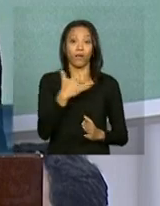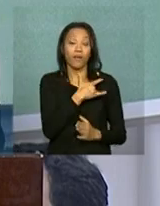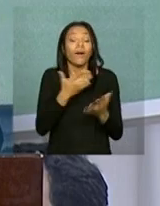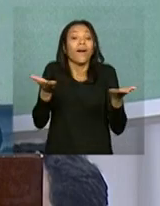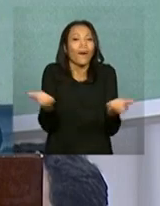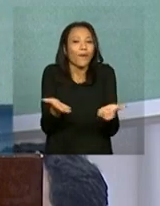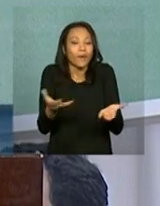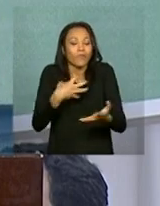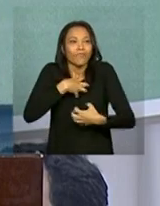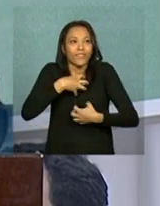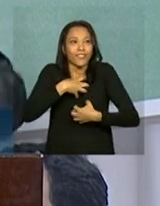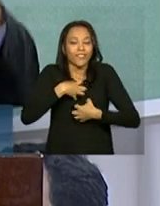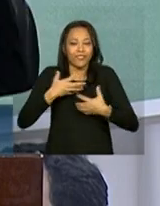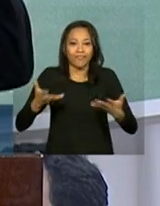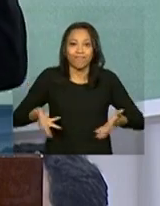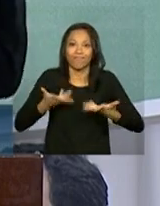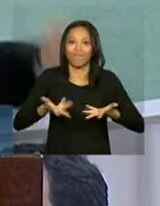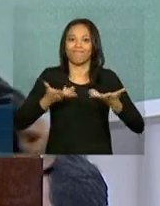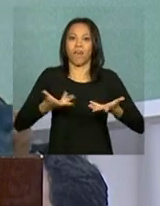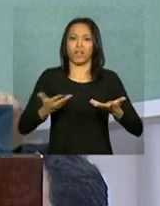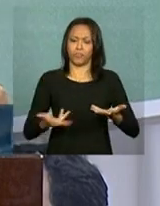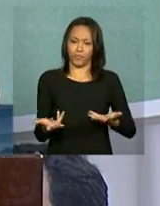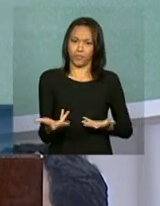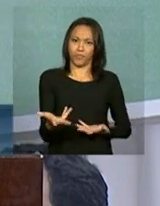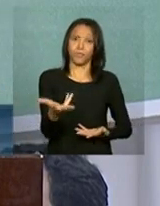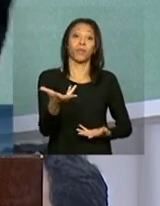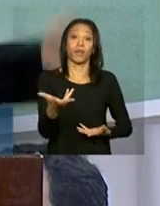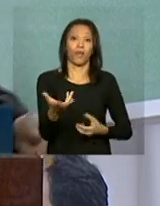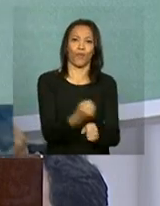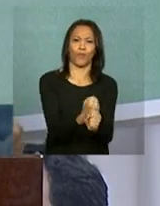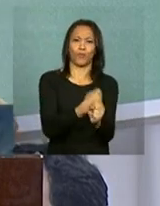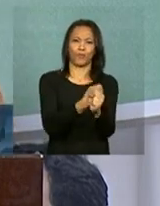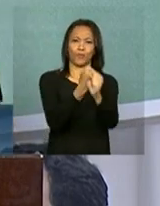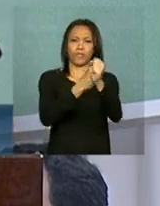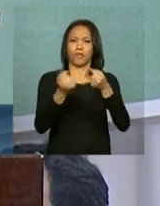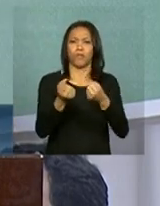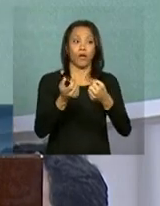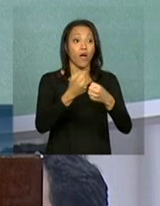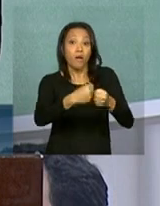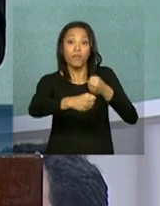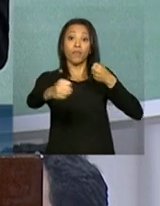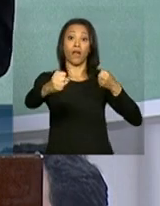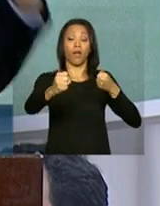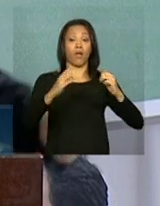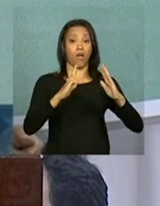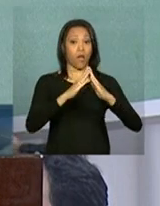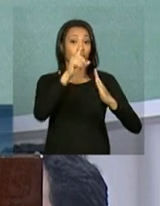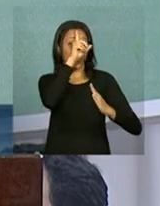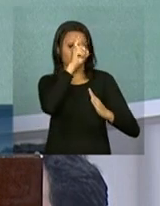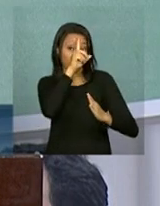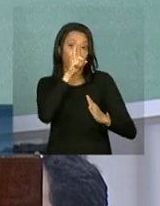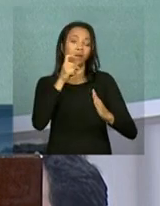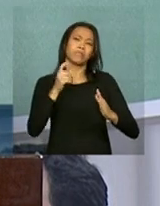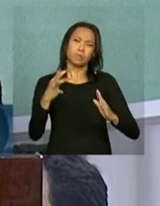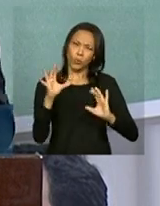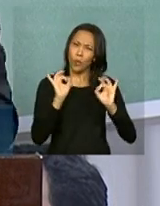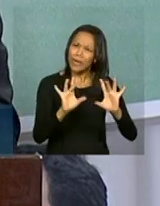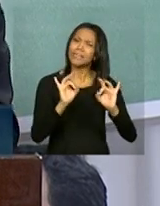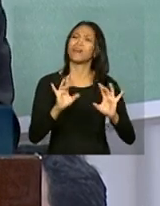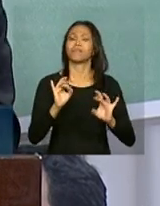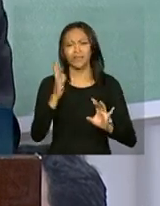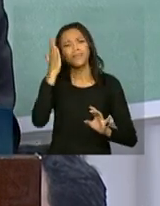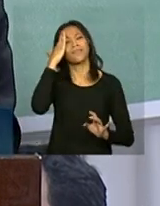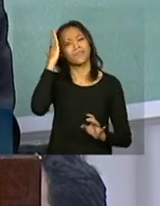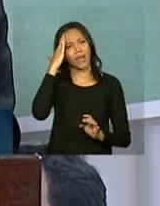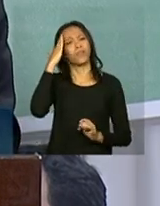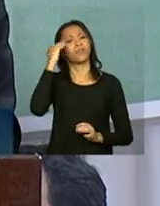mais estimulados ainda em acelerar as obras, ampliar as obras, executar com qualidade as obras, porque sabe que